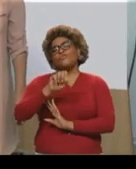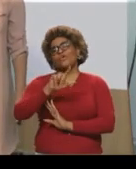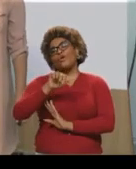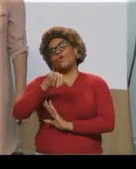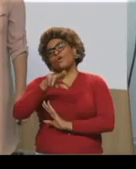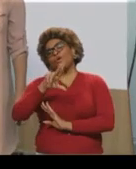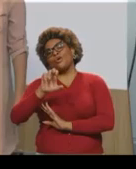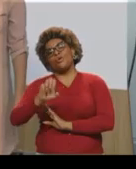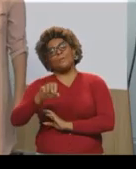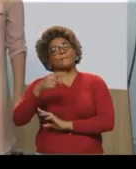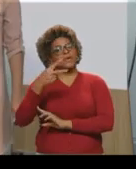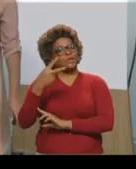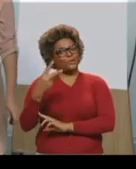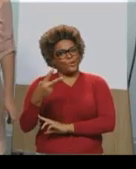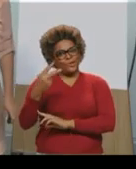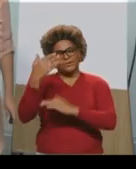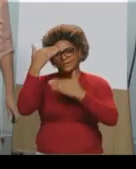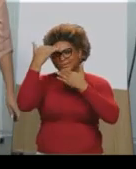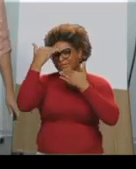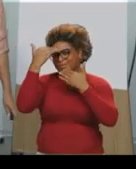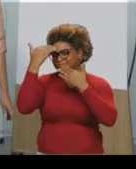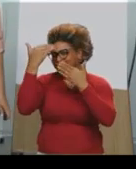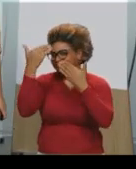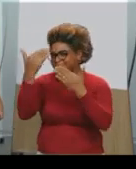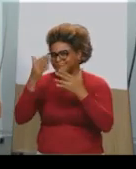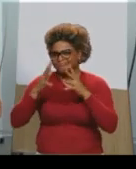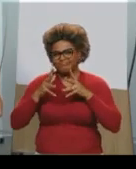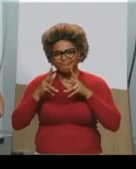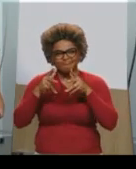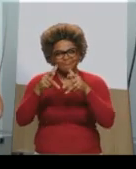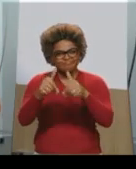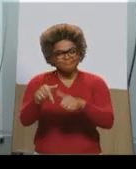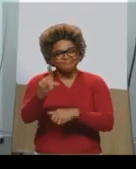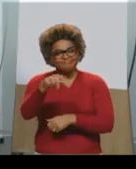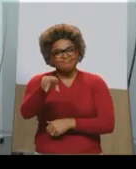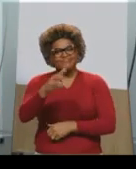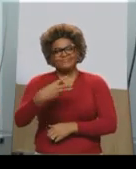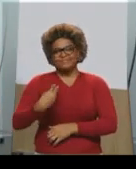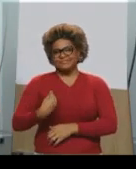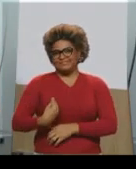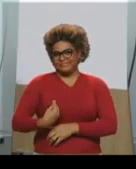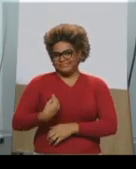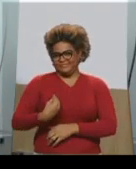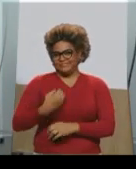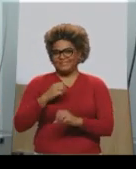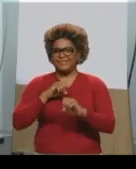todos nessas aulas e incentivar vocês a estarem